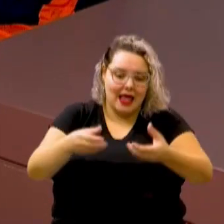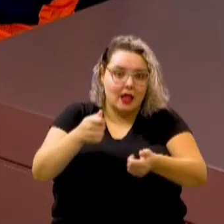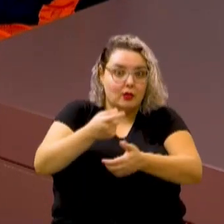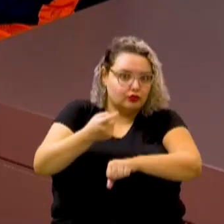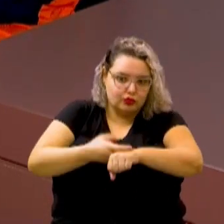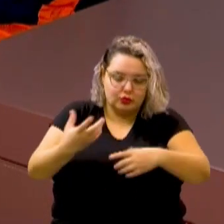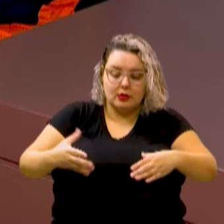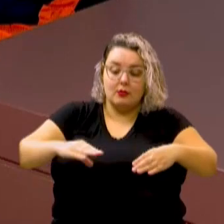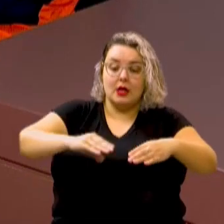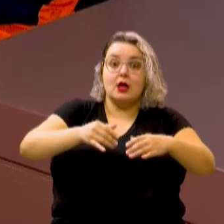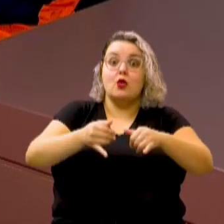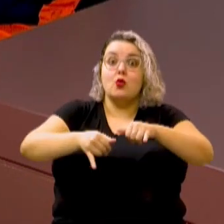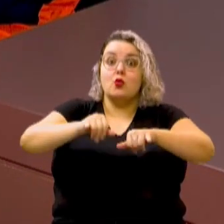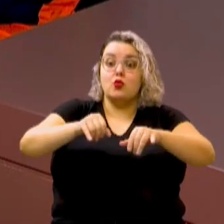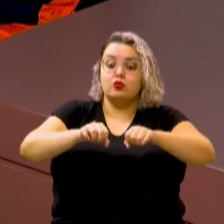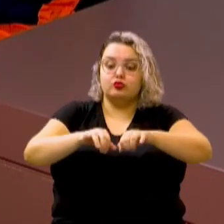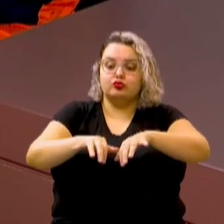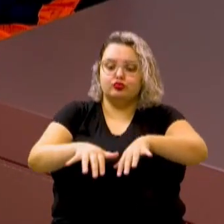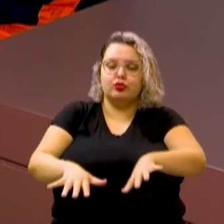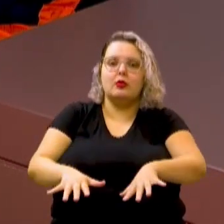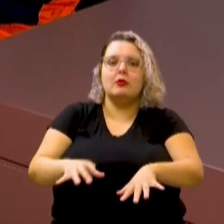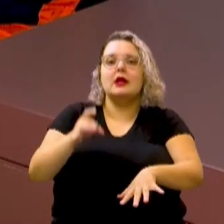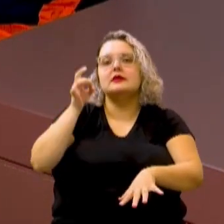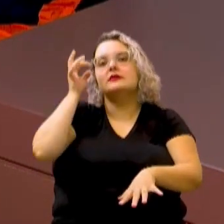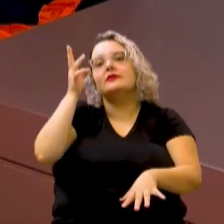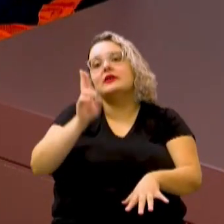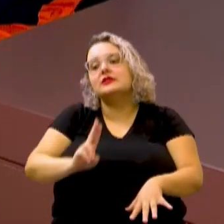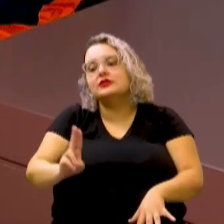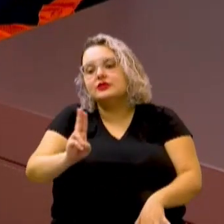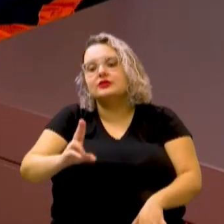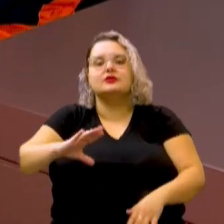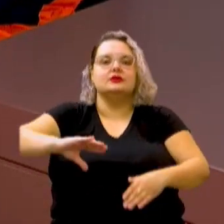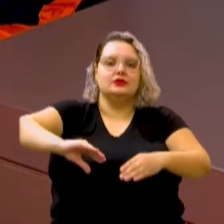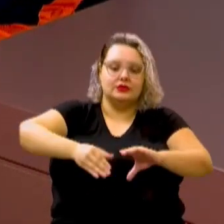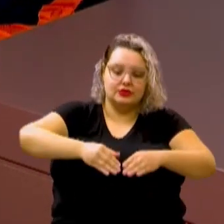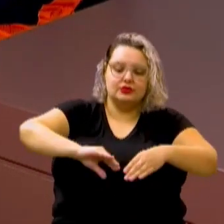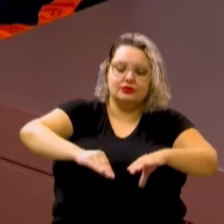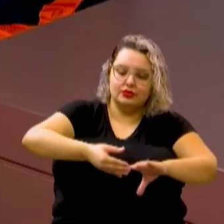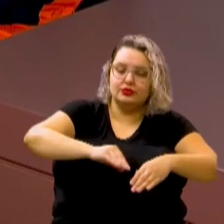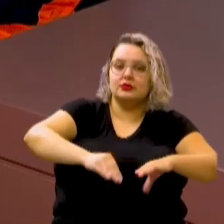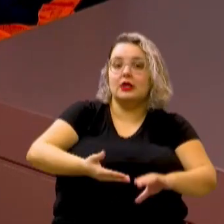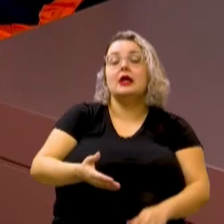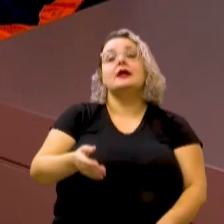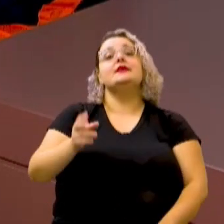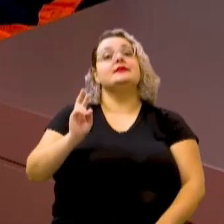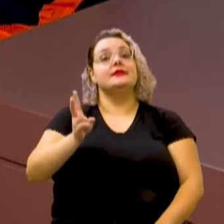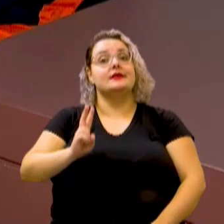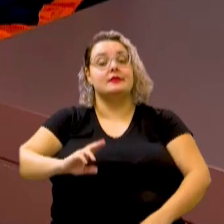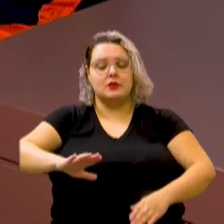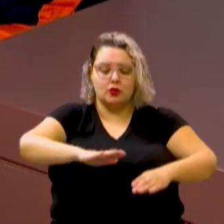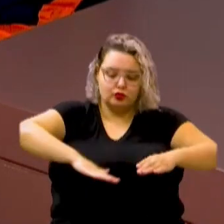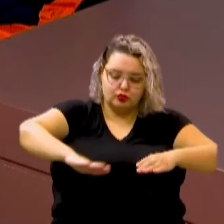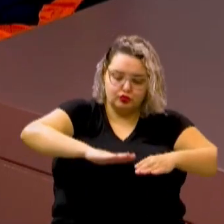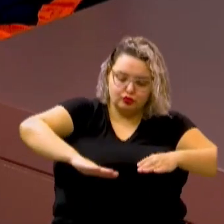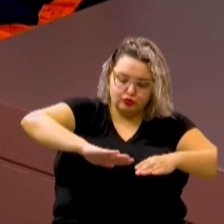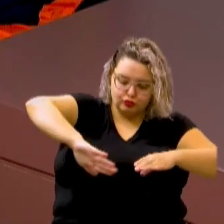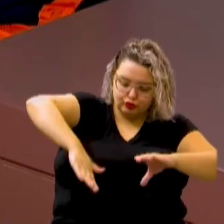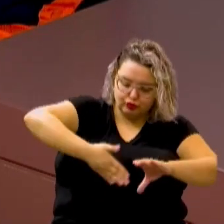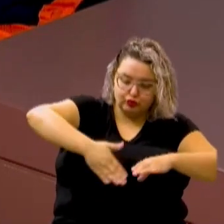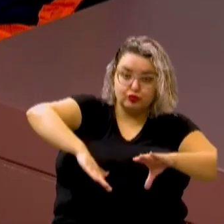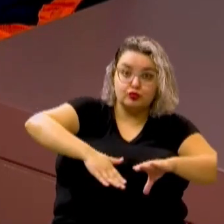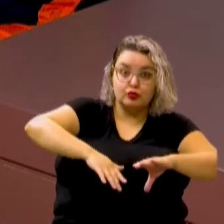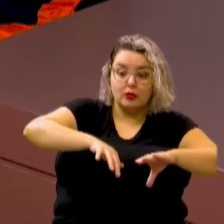né? Mas é aquele químico que deixa a panela mais fácil de ser lavada. Porque toda vez que a gente está lavando, uma